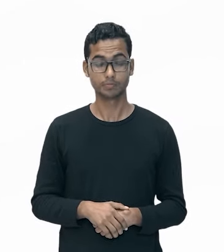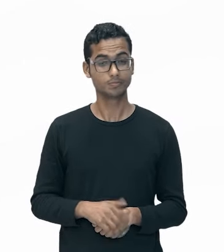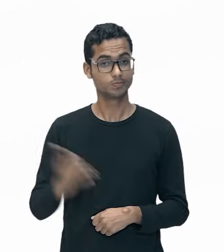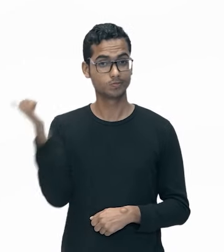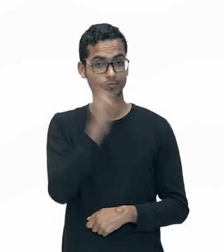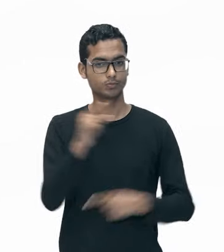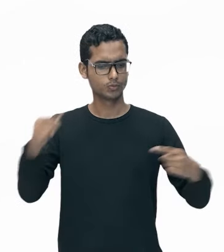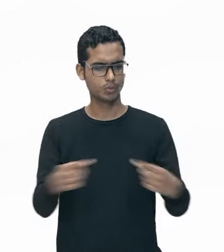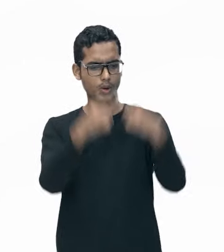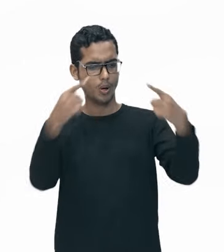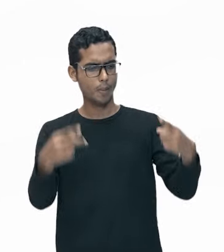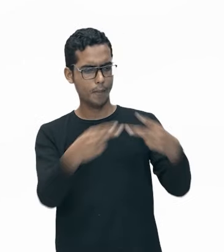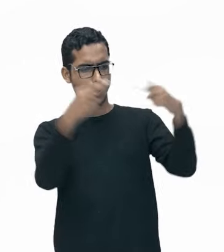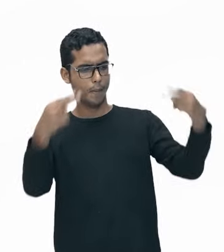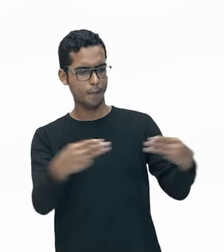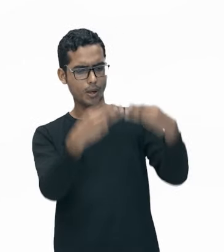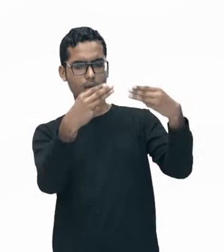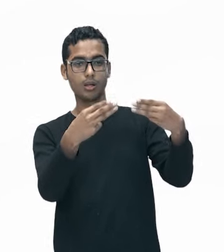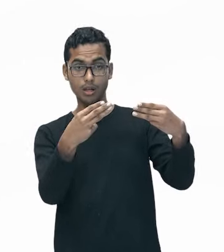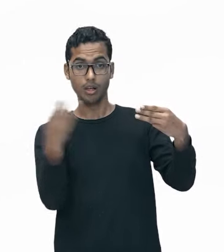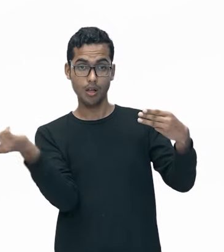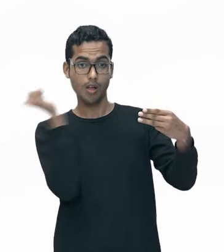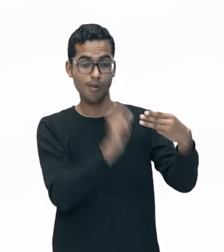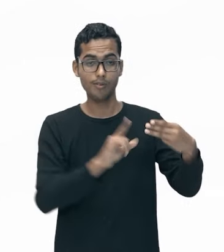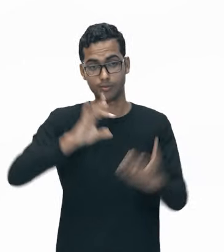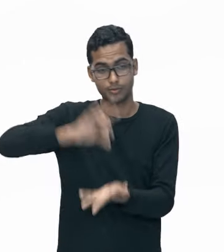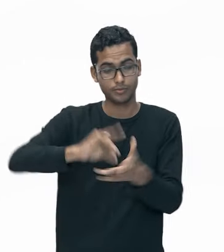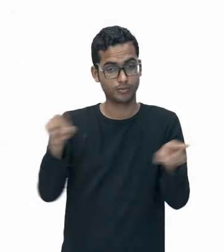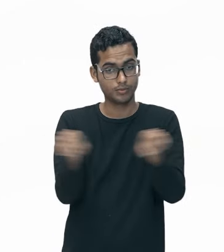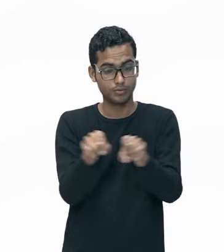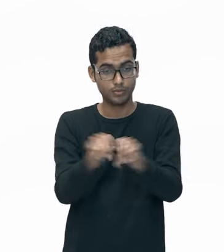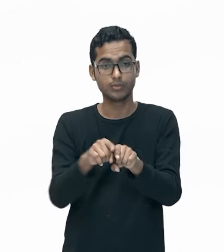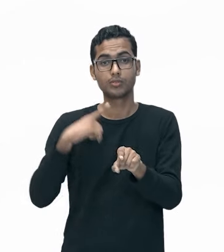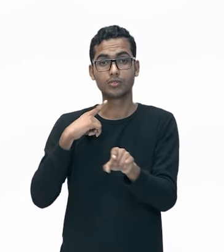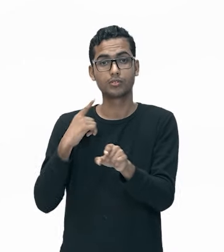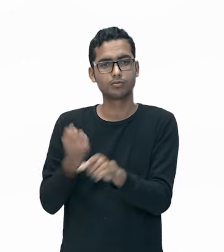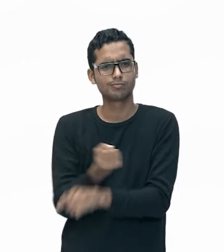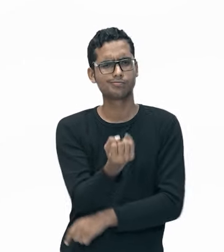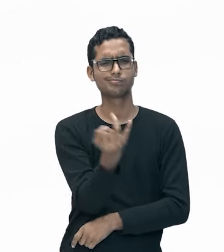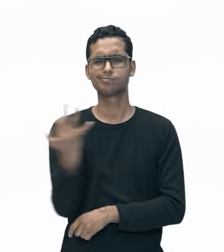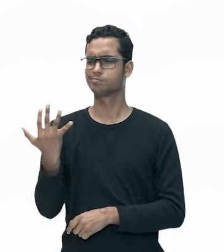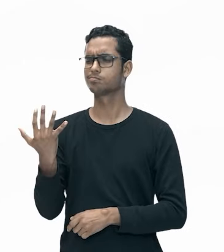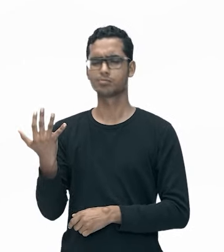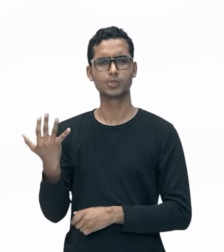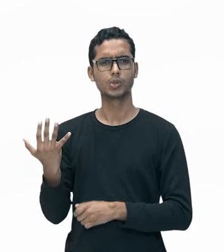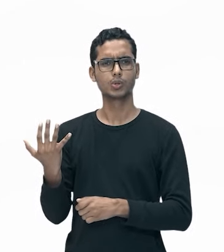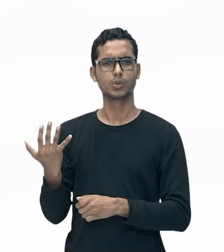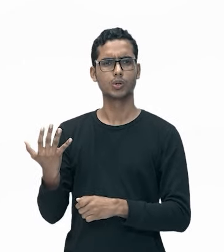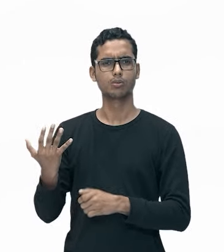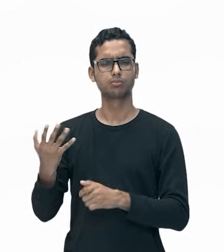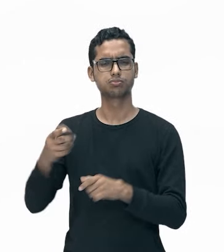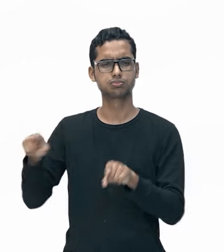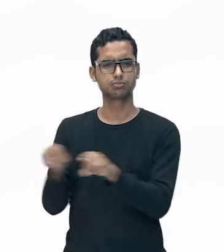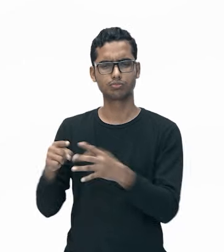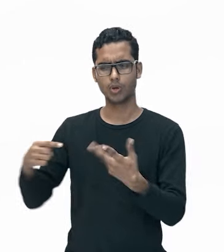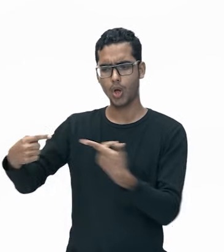combinações de ligações é que a gente vai né ter essa quantidade tão grande de compostos